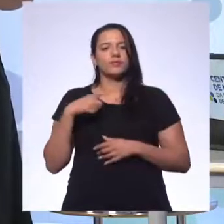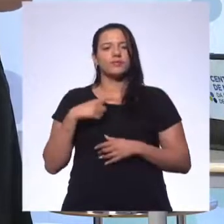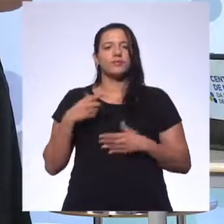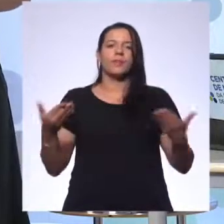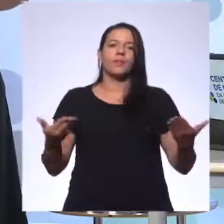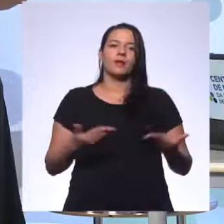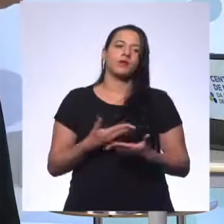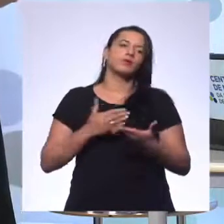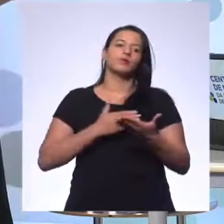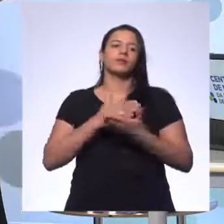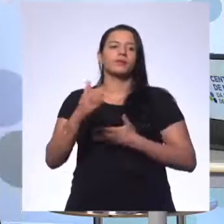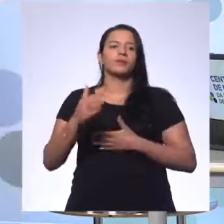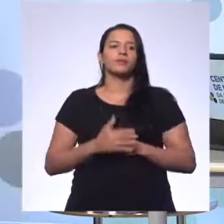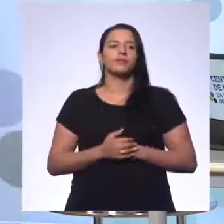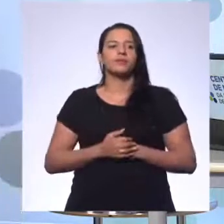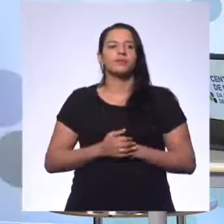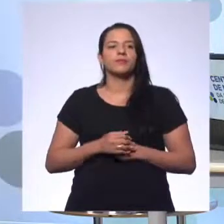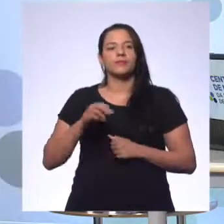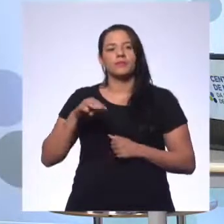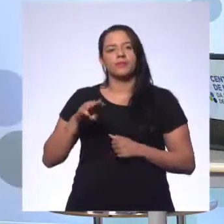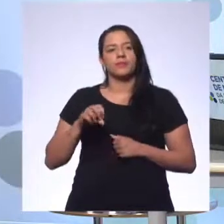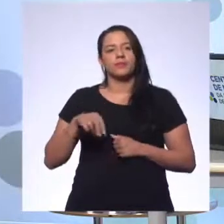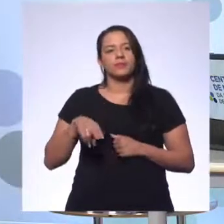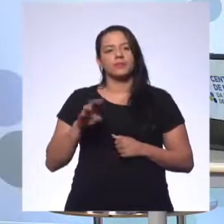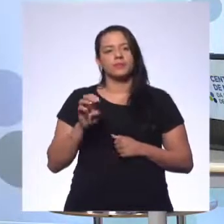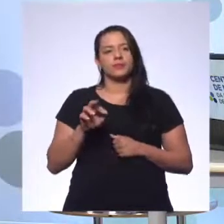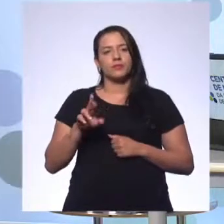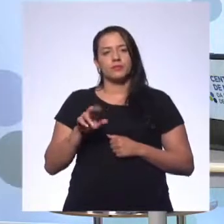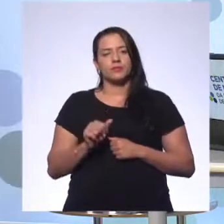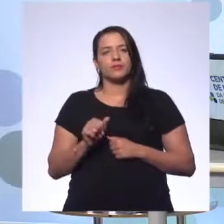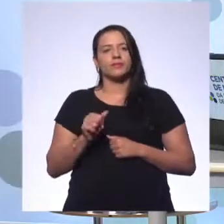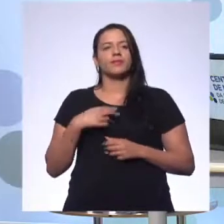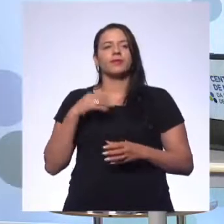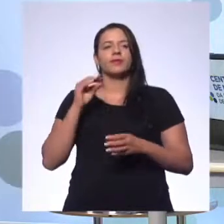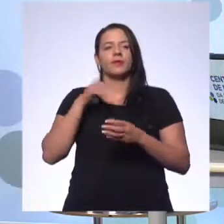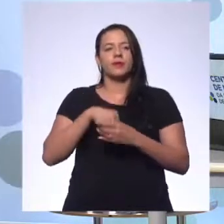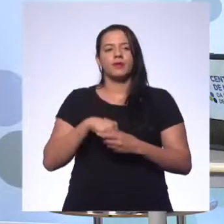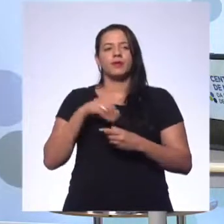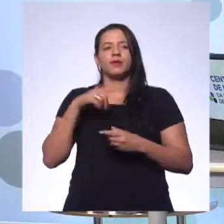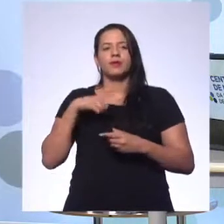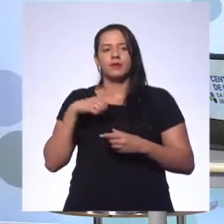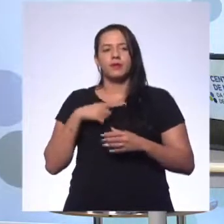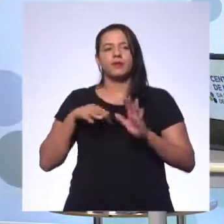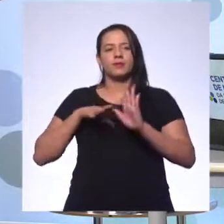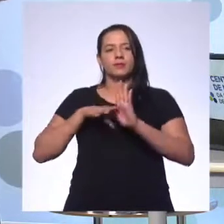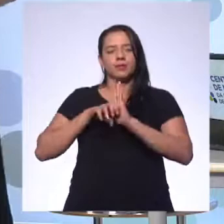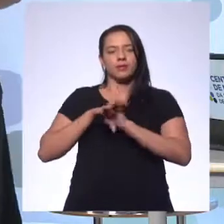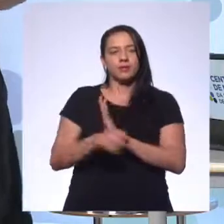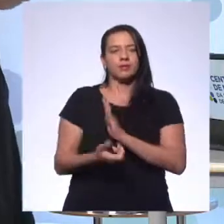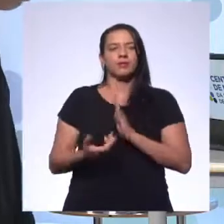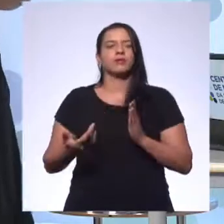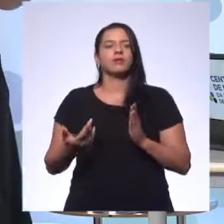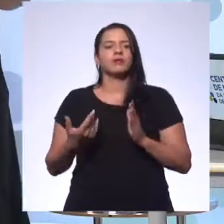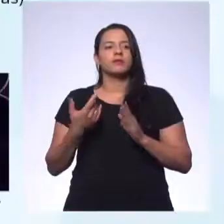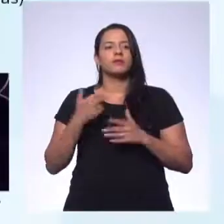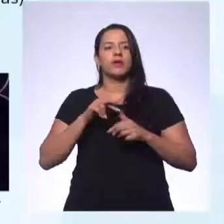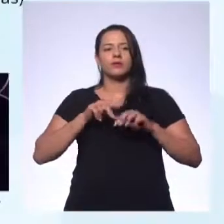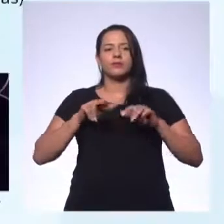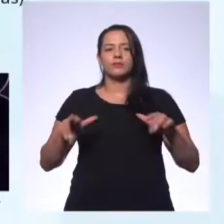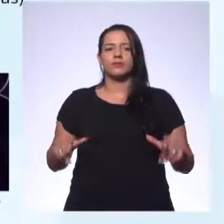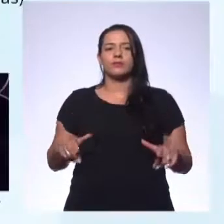vai começar falando do reino Monera. Então, dentro desse reino a gente tem as bactérias, as cianobactérias e